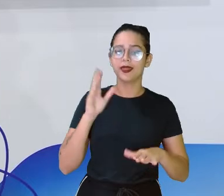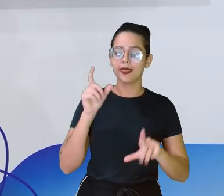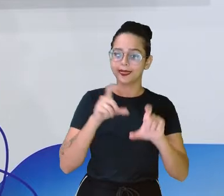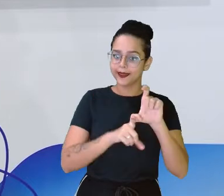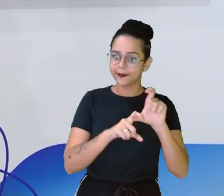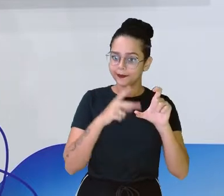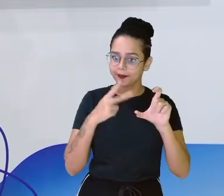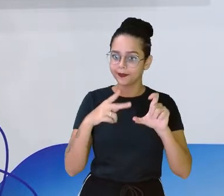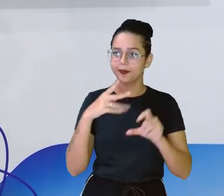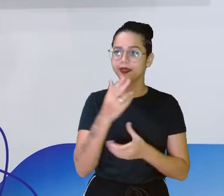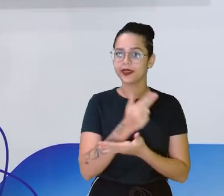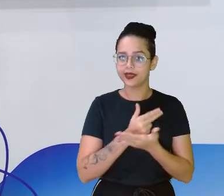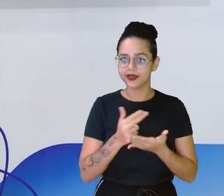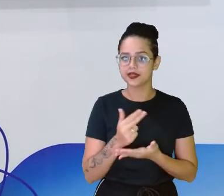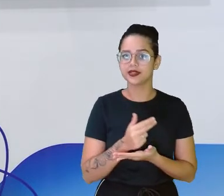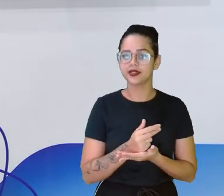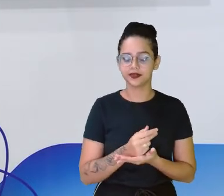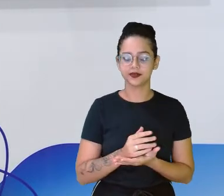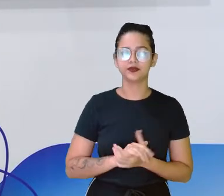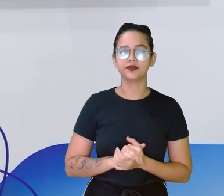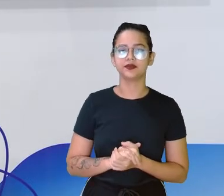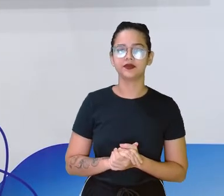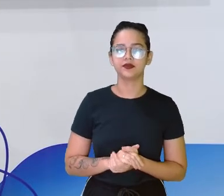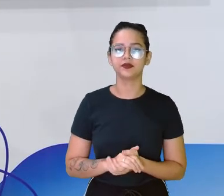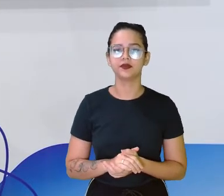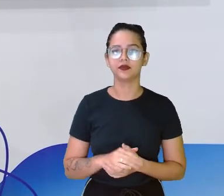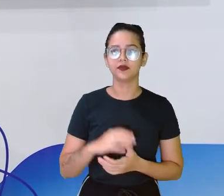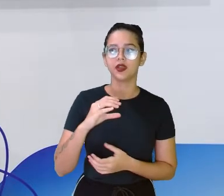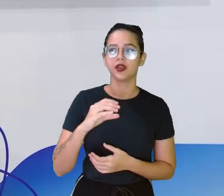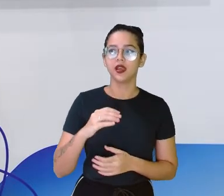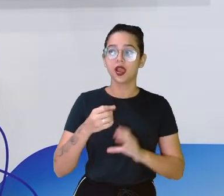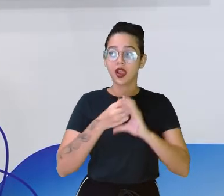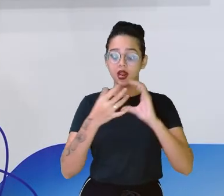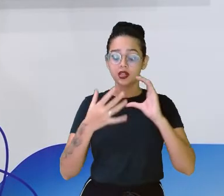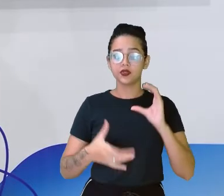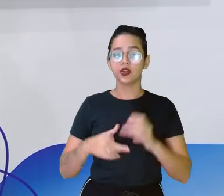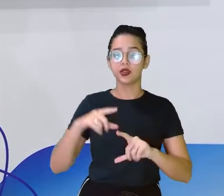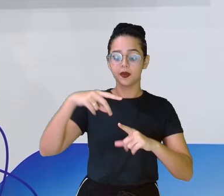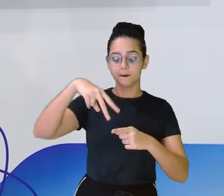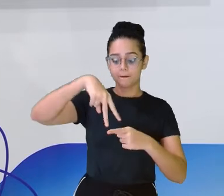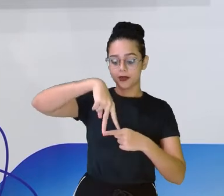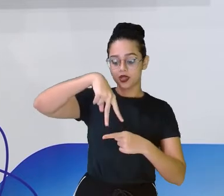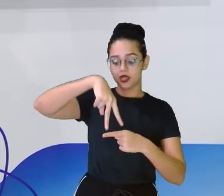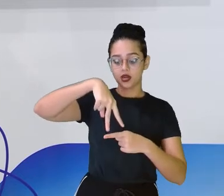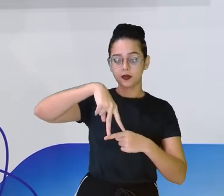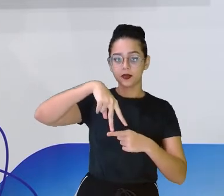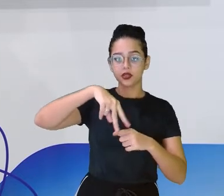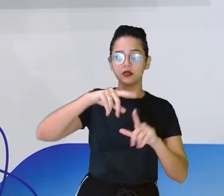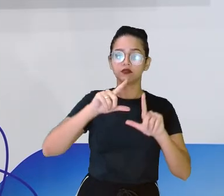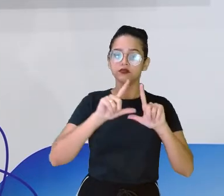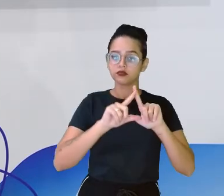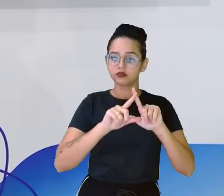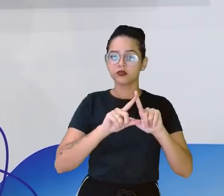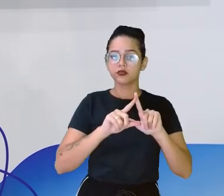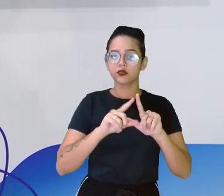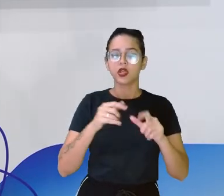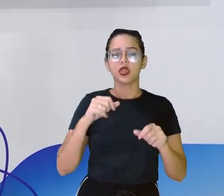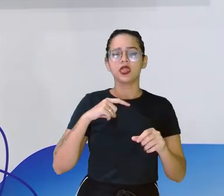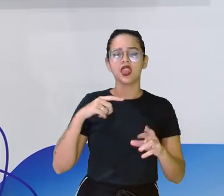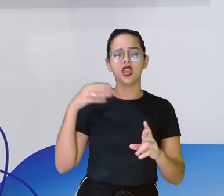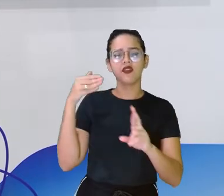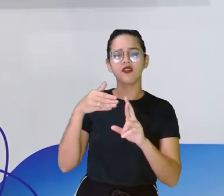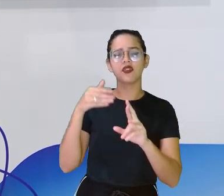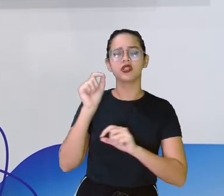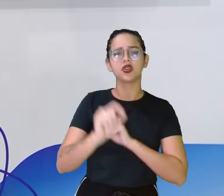classifico a minha pirâmide. A classificação das pirâmides é feita tendo como referência